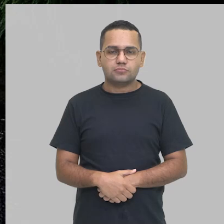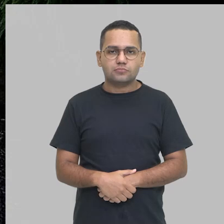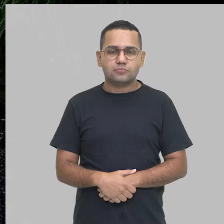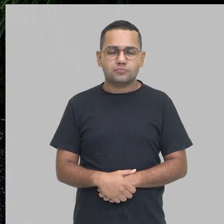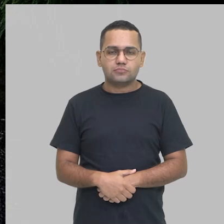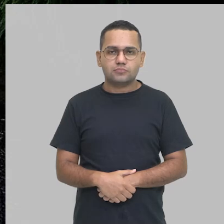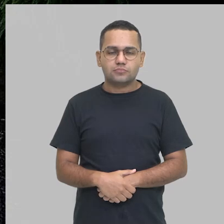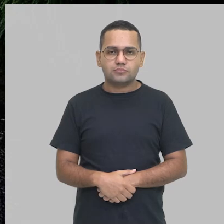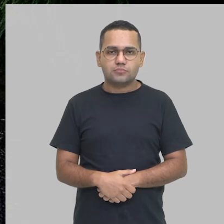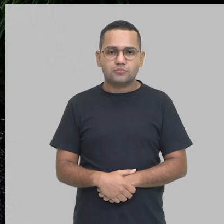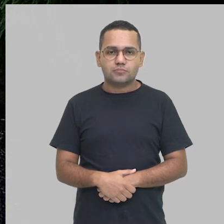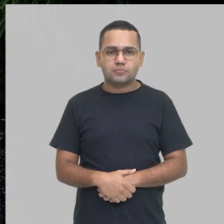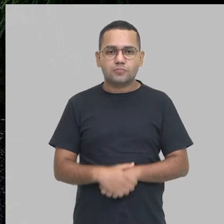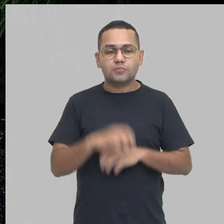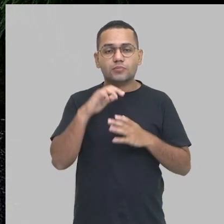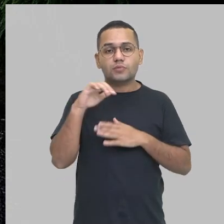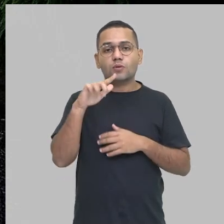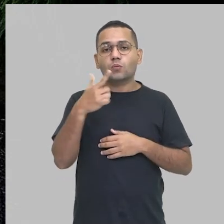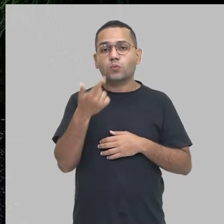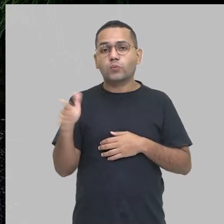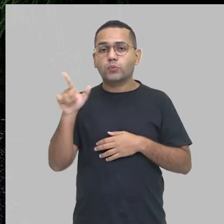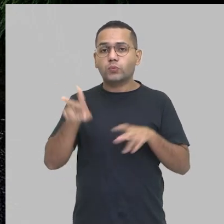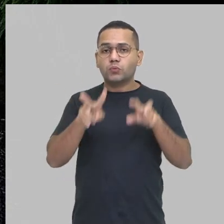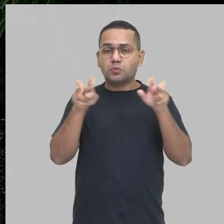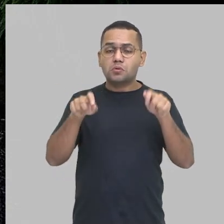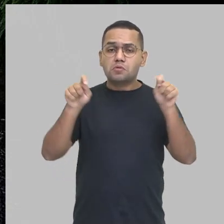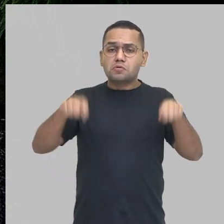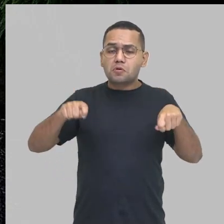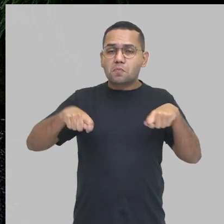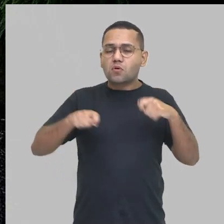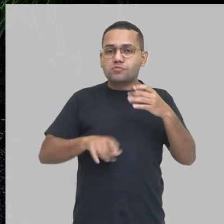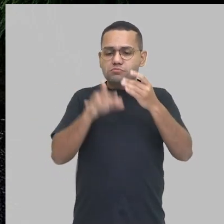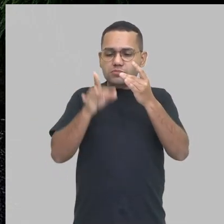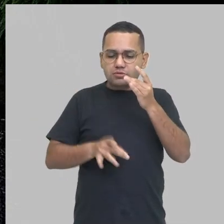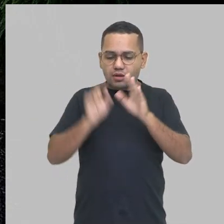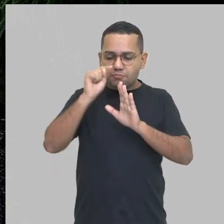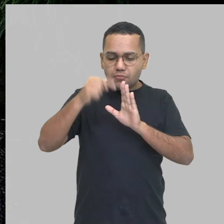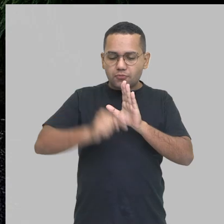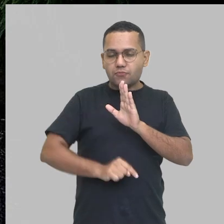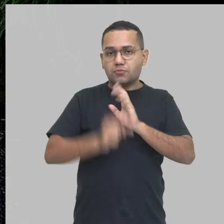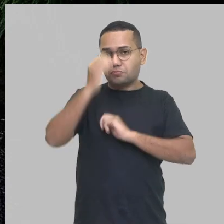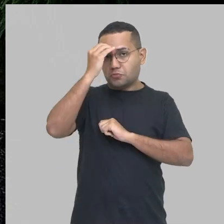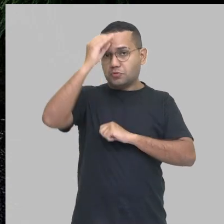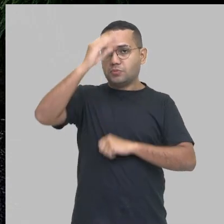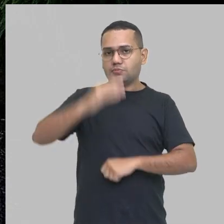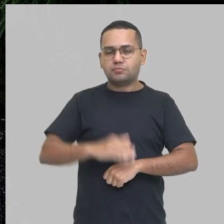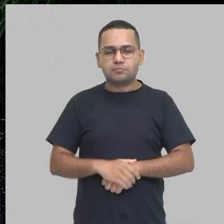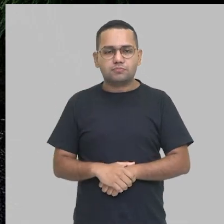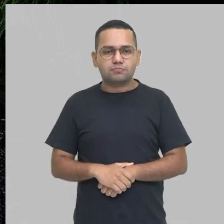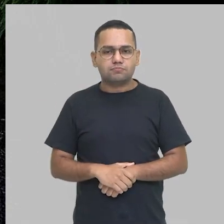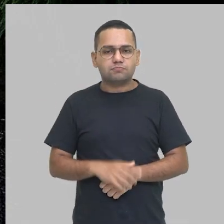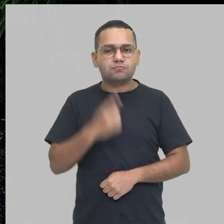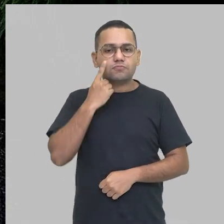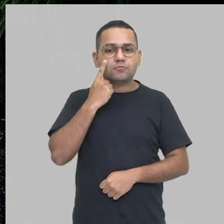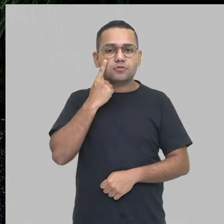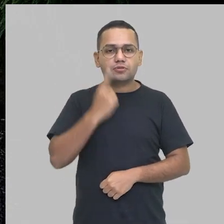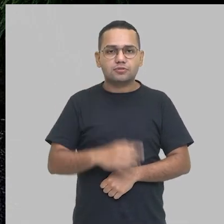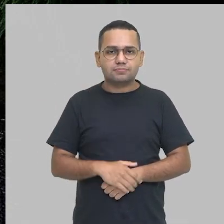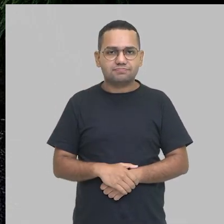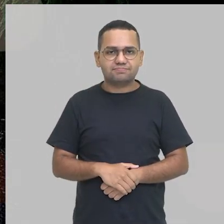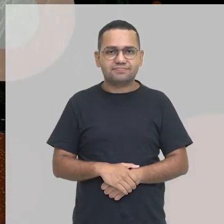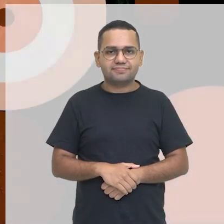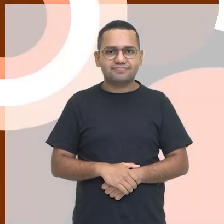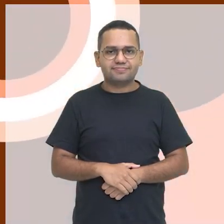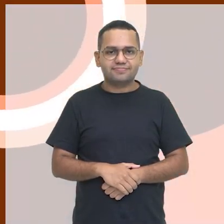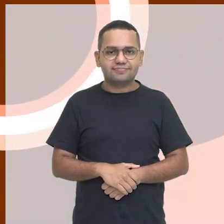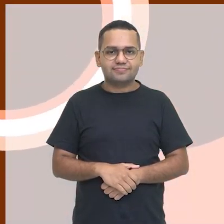que também vai nos ajudar a aprofundar essas questões éticas, esses dilemas morais, que é o tema da